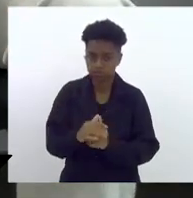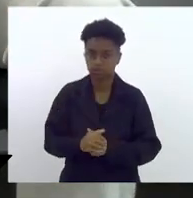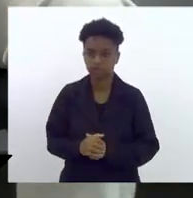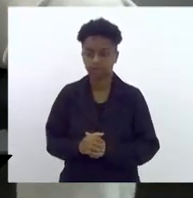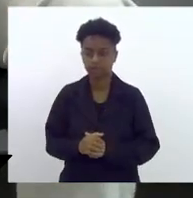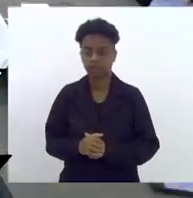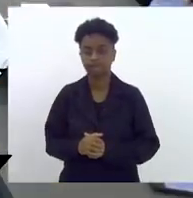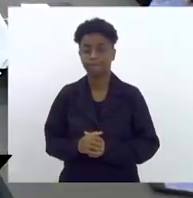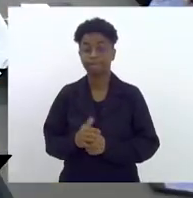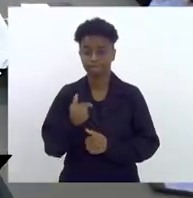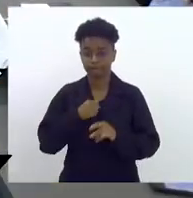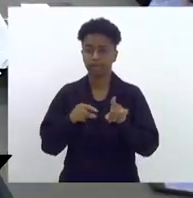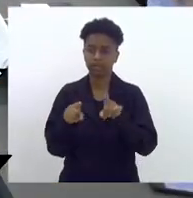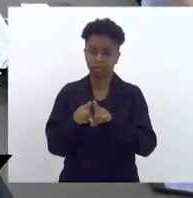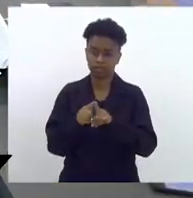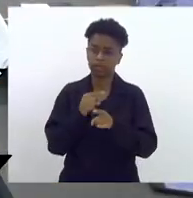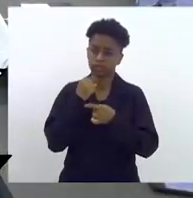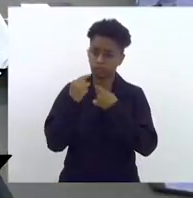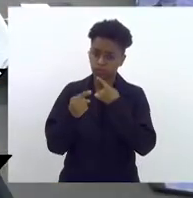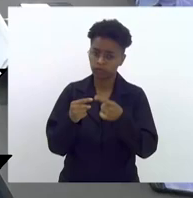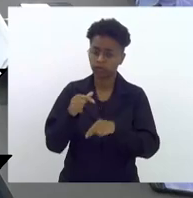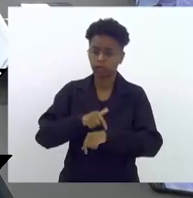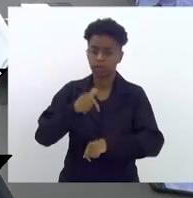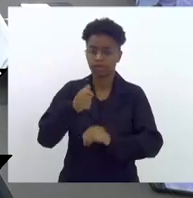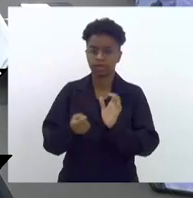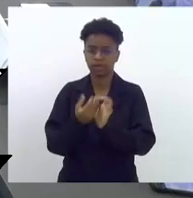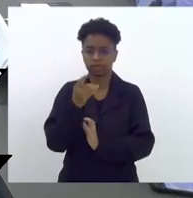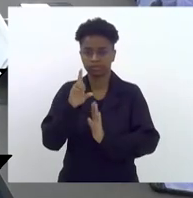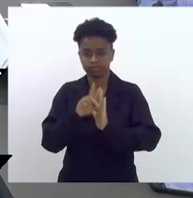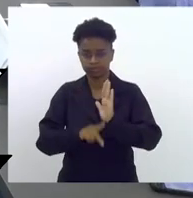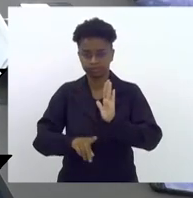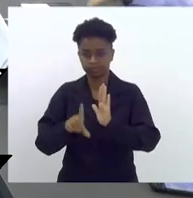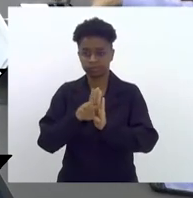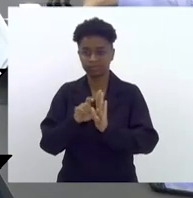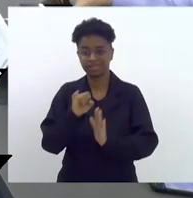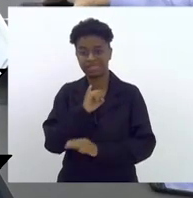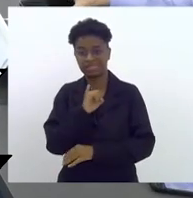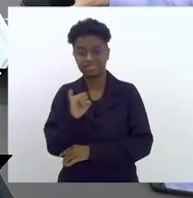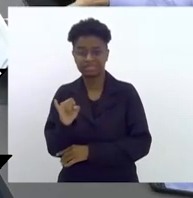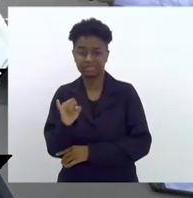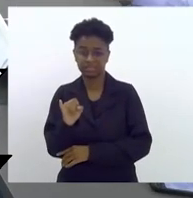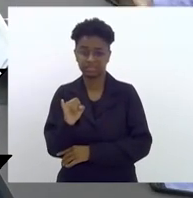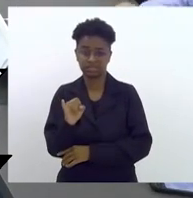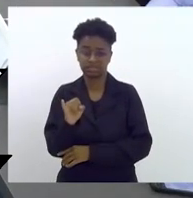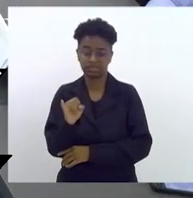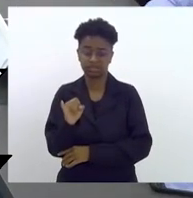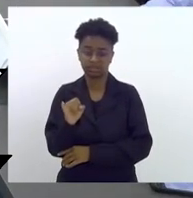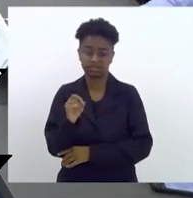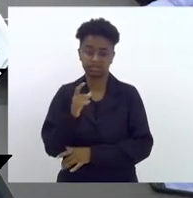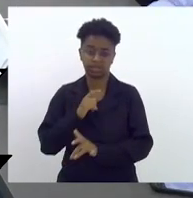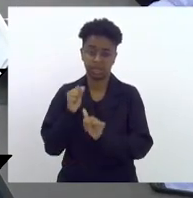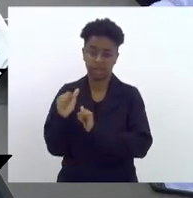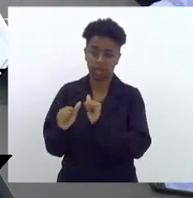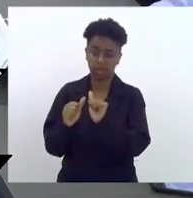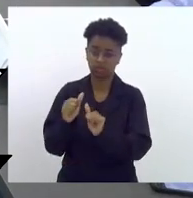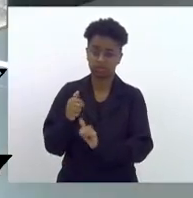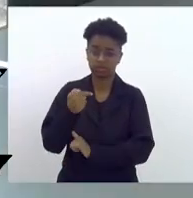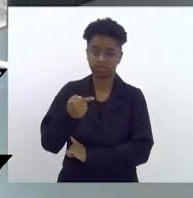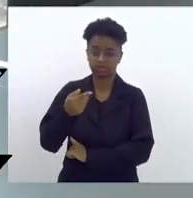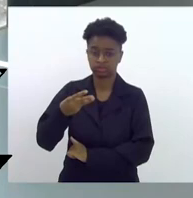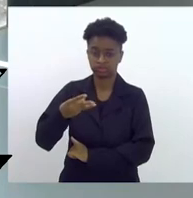também tive essa dúvida na hora de elaborar o PL se fazia uma uma alteração a